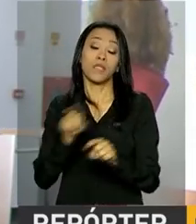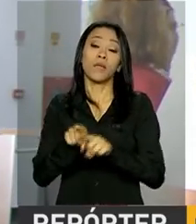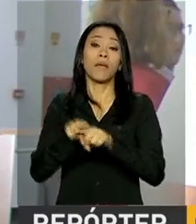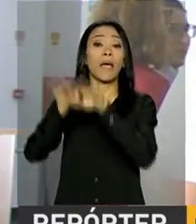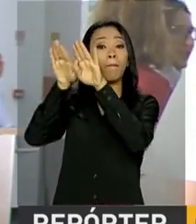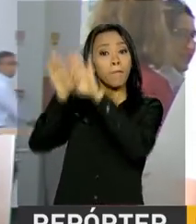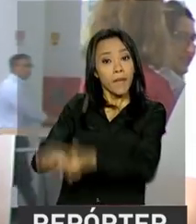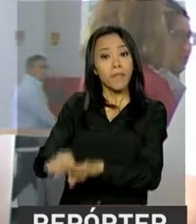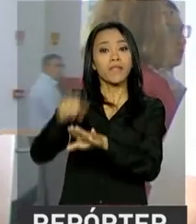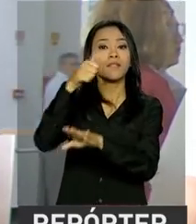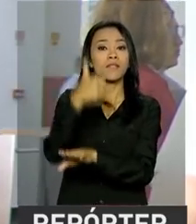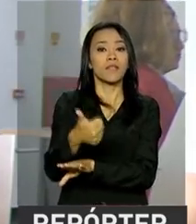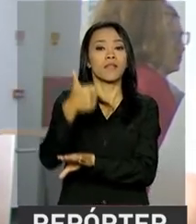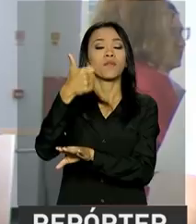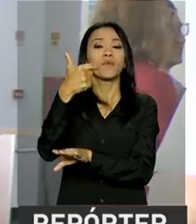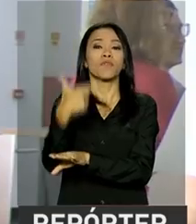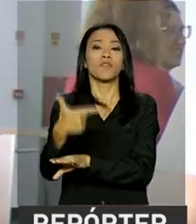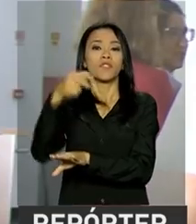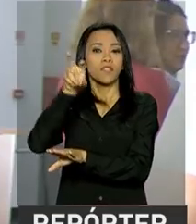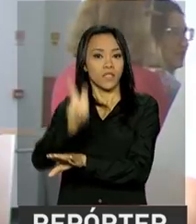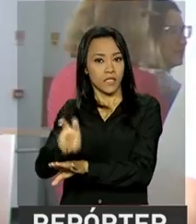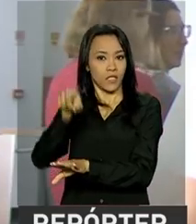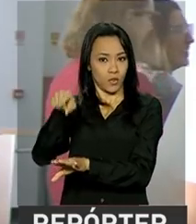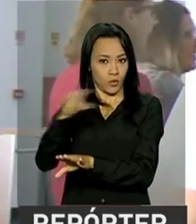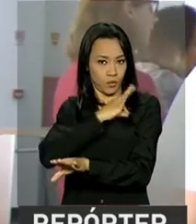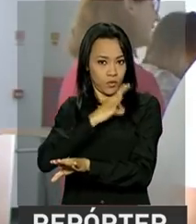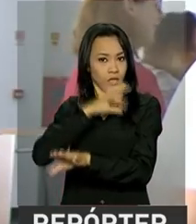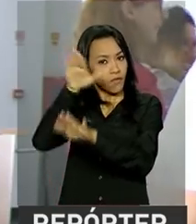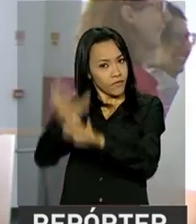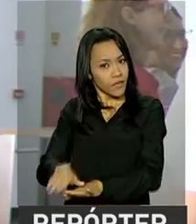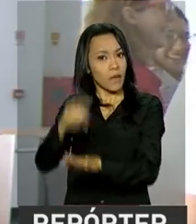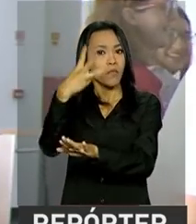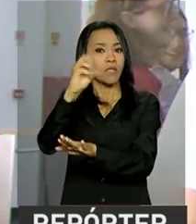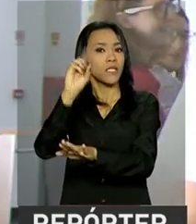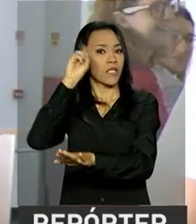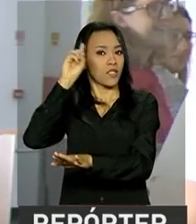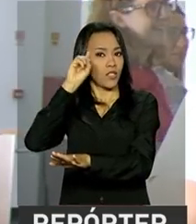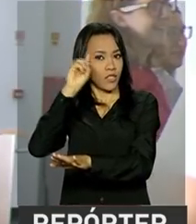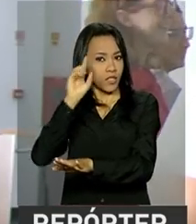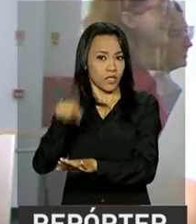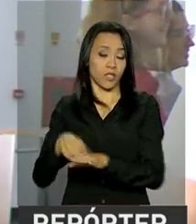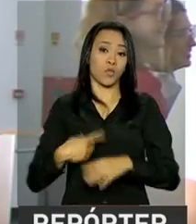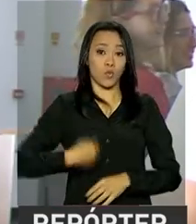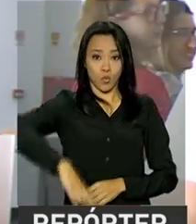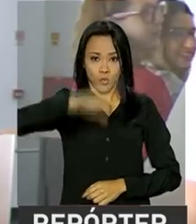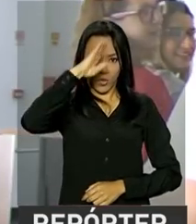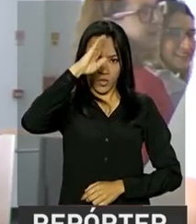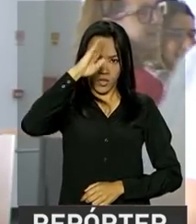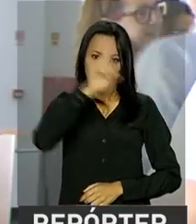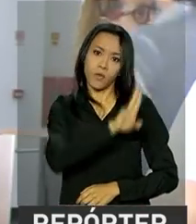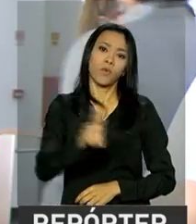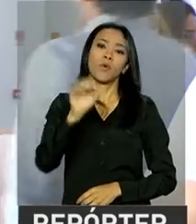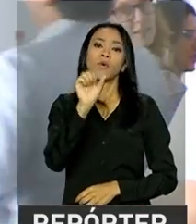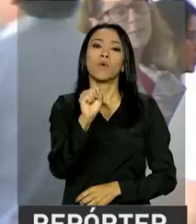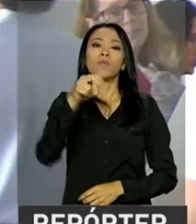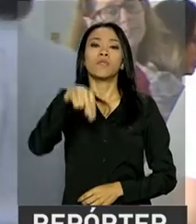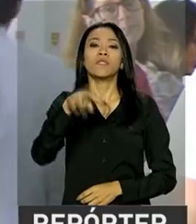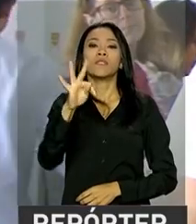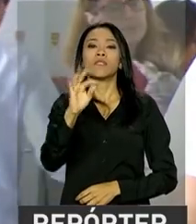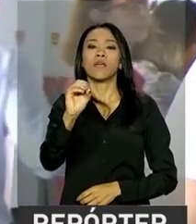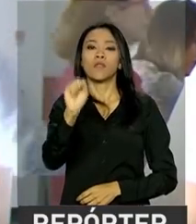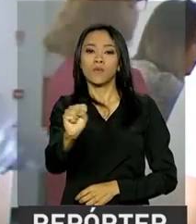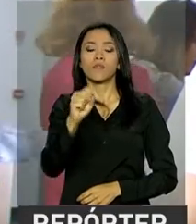dos 125 efetivos no estado por 30 dias o general santos cruz adiantou que o governo tem ainda um contingente